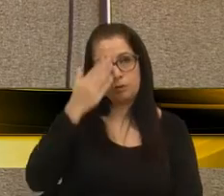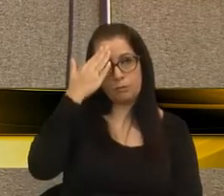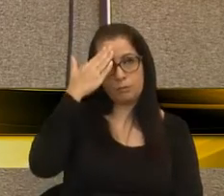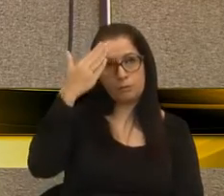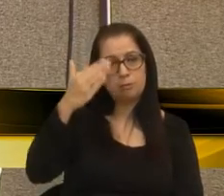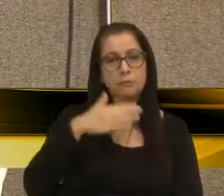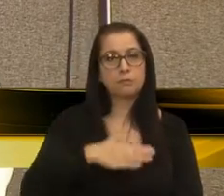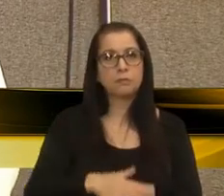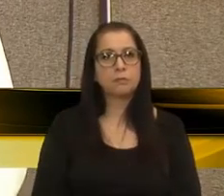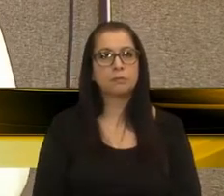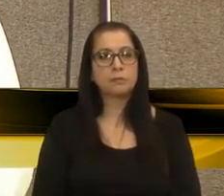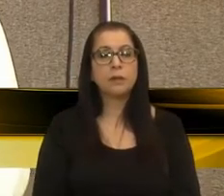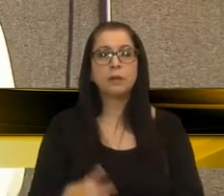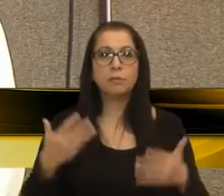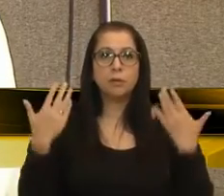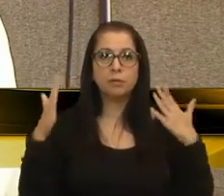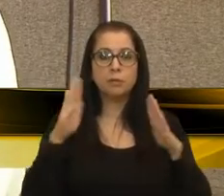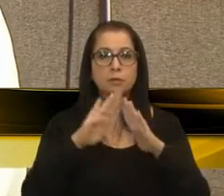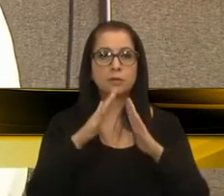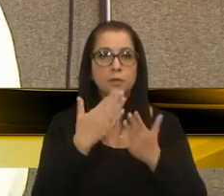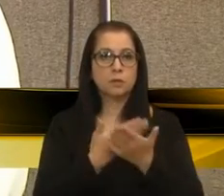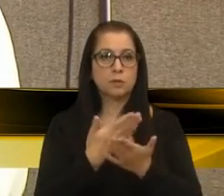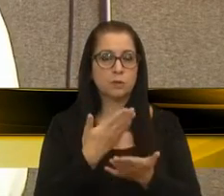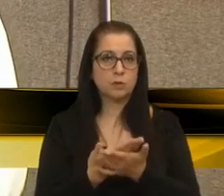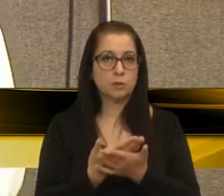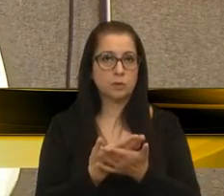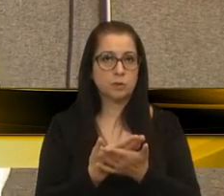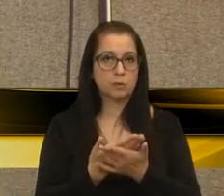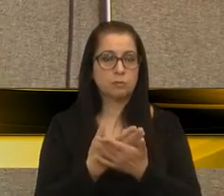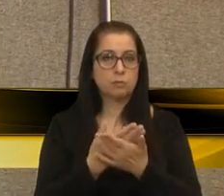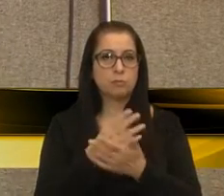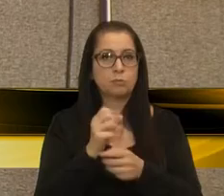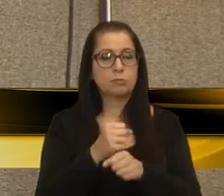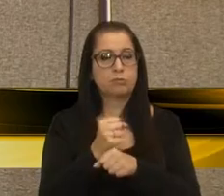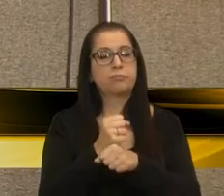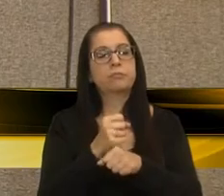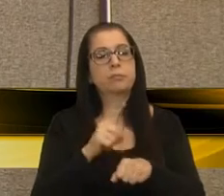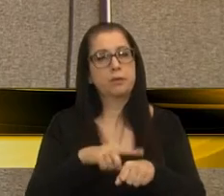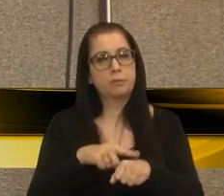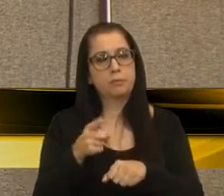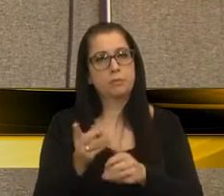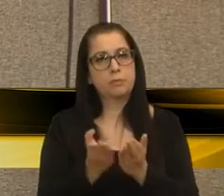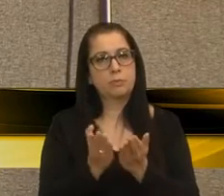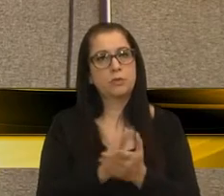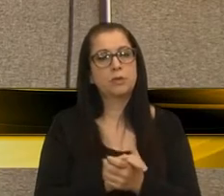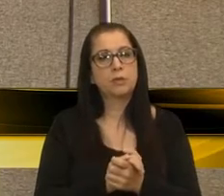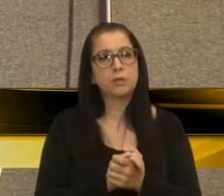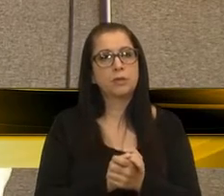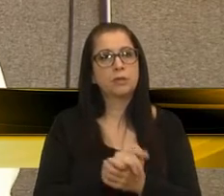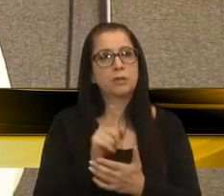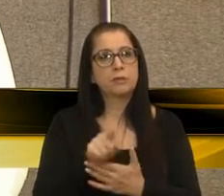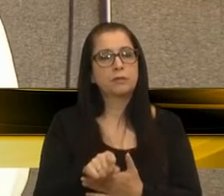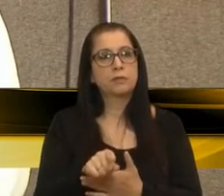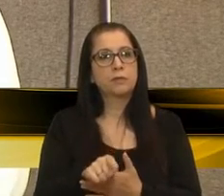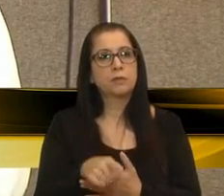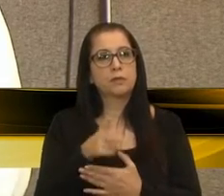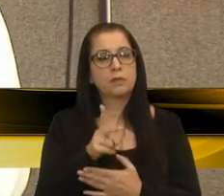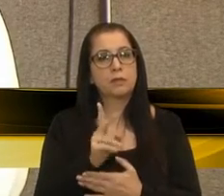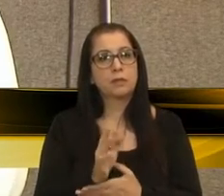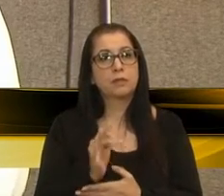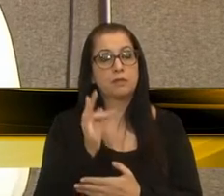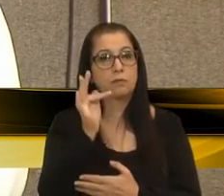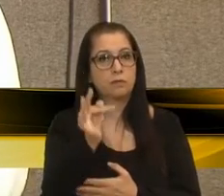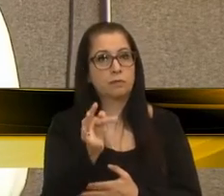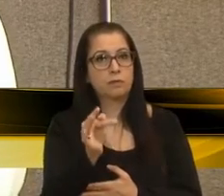obrigado, parabenizar a escola Melvin Jones por essa passagem, como eu disse, que foi e será ainda no futuro